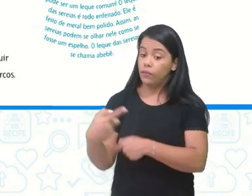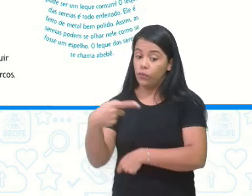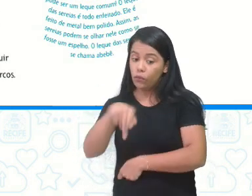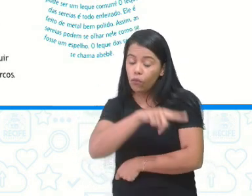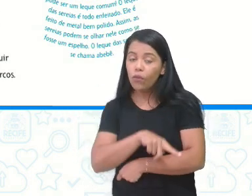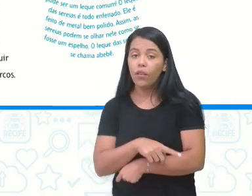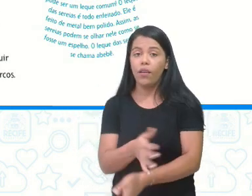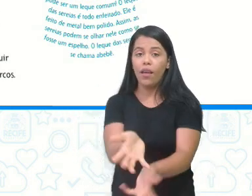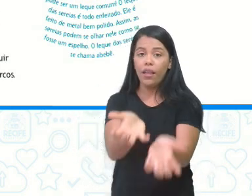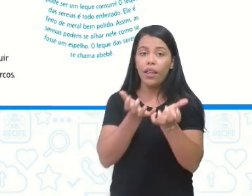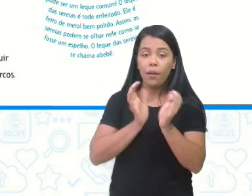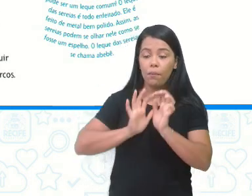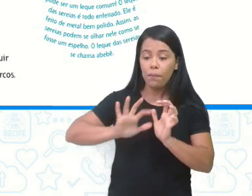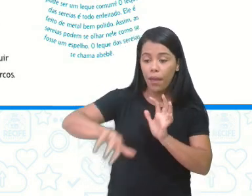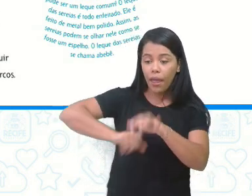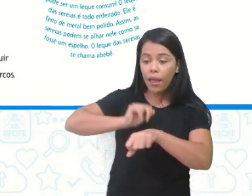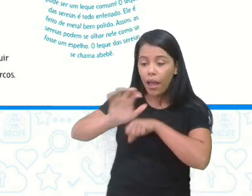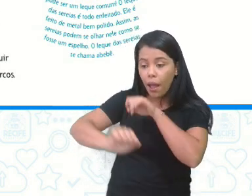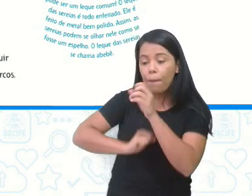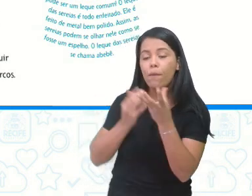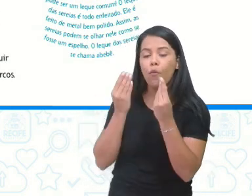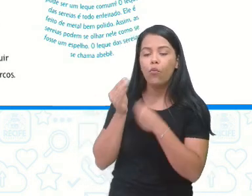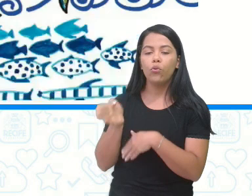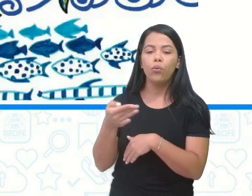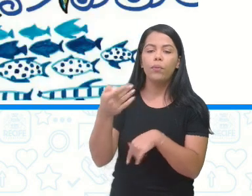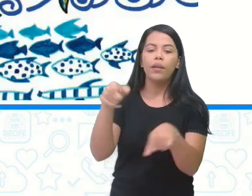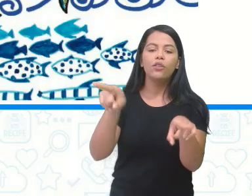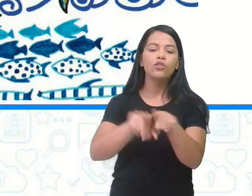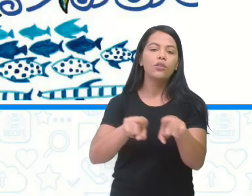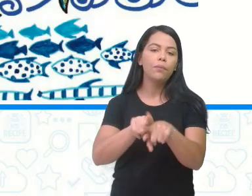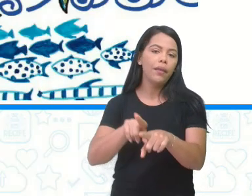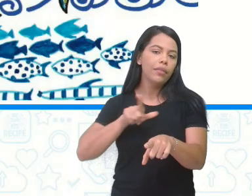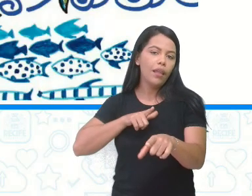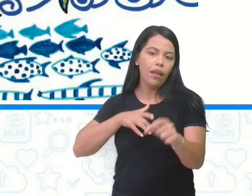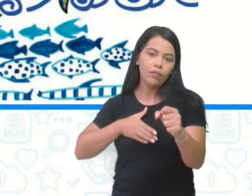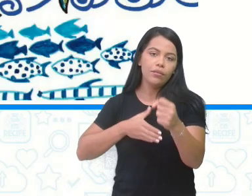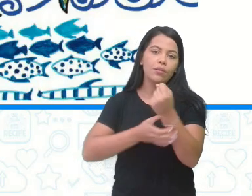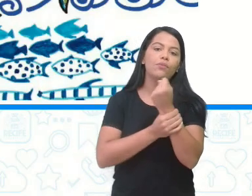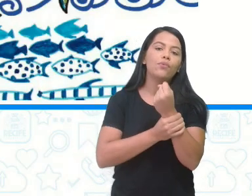conseguir boa pescaria e segurança nos seus barcos.